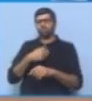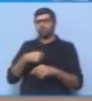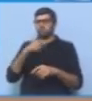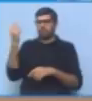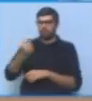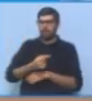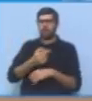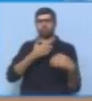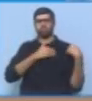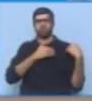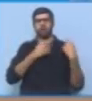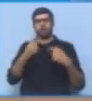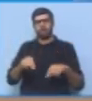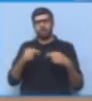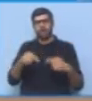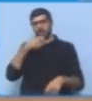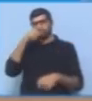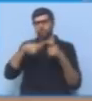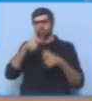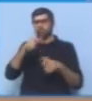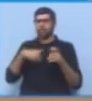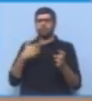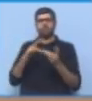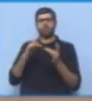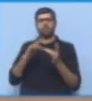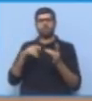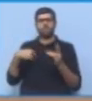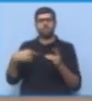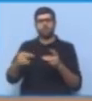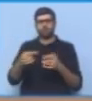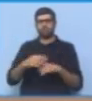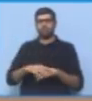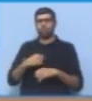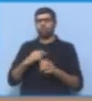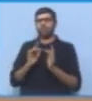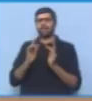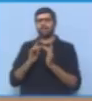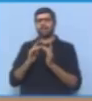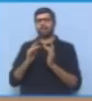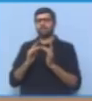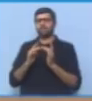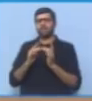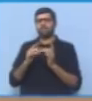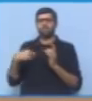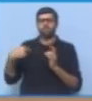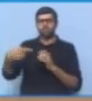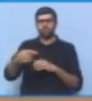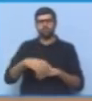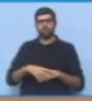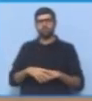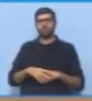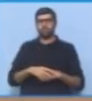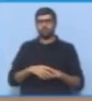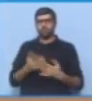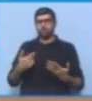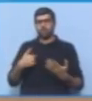responsabilidade, da pessoa que está sempre contactável, a questão de estar sempre online. Há todo um conjunto, a